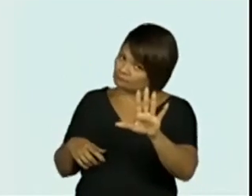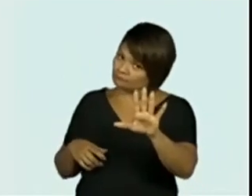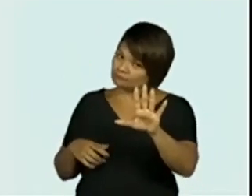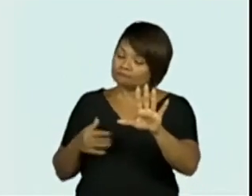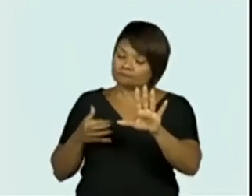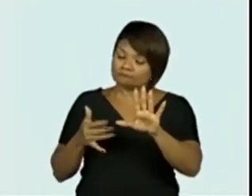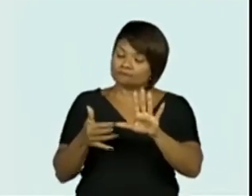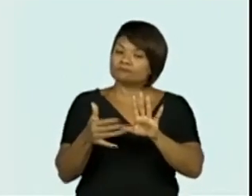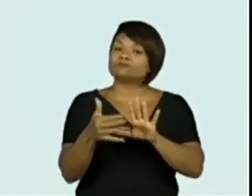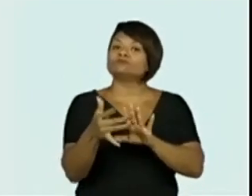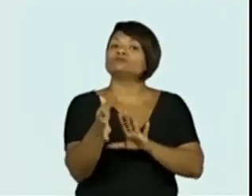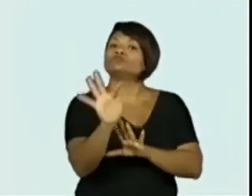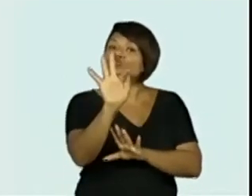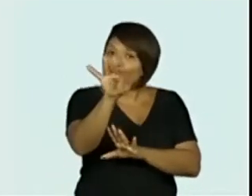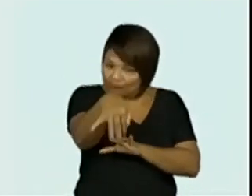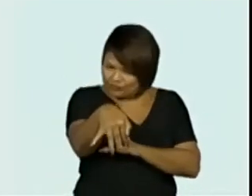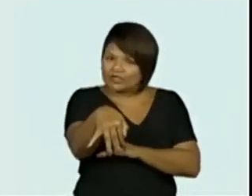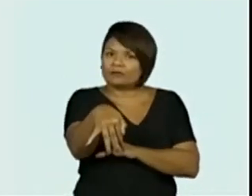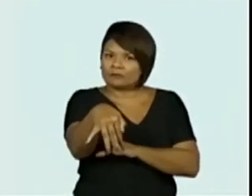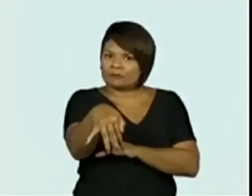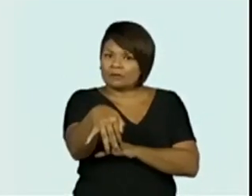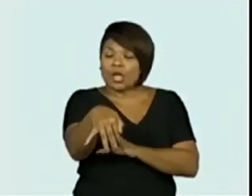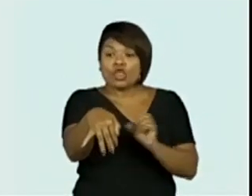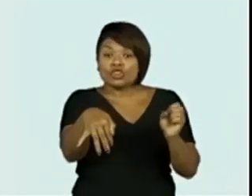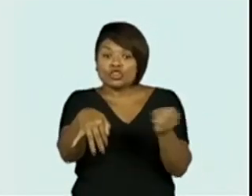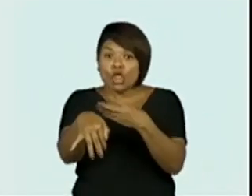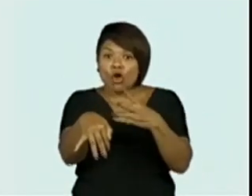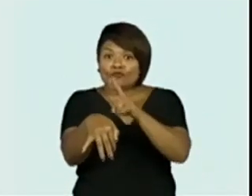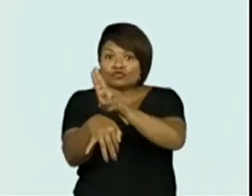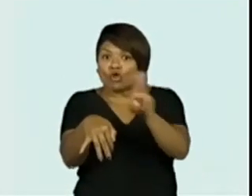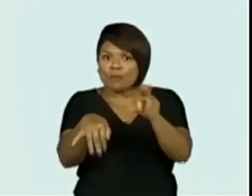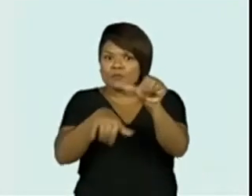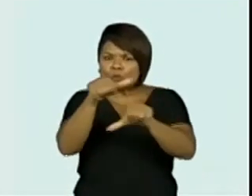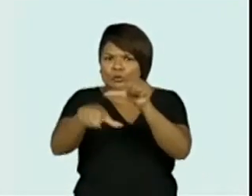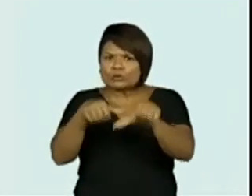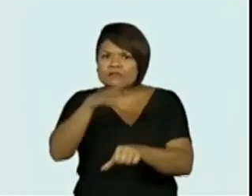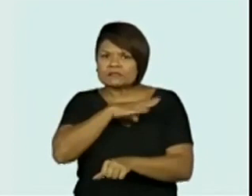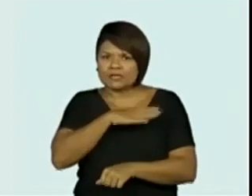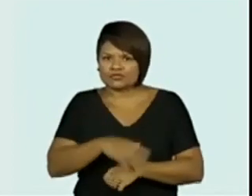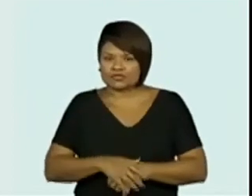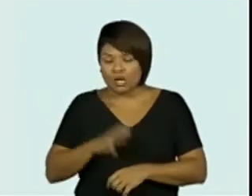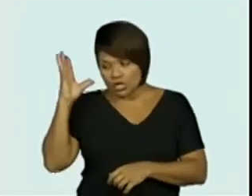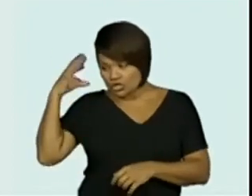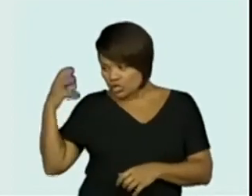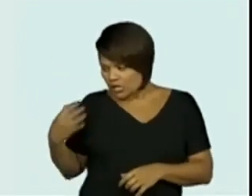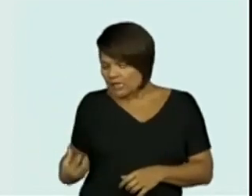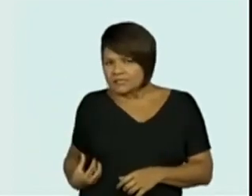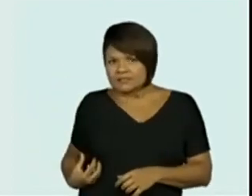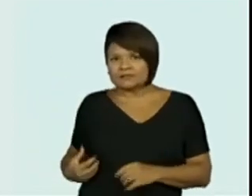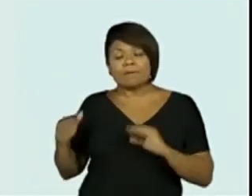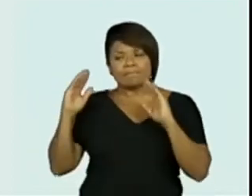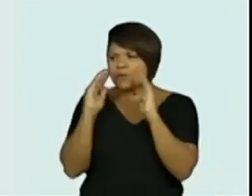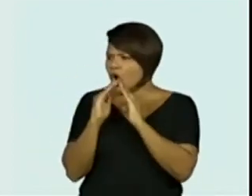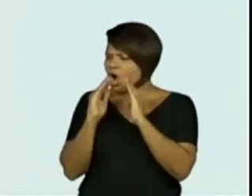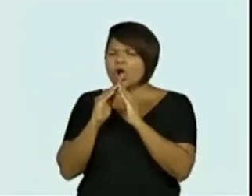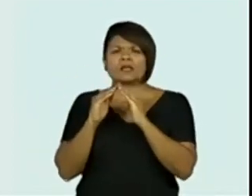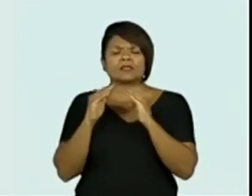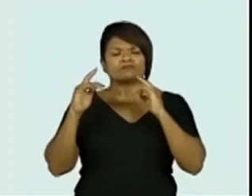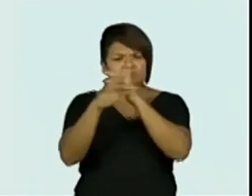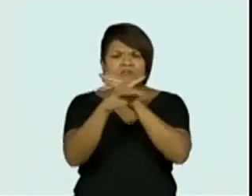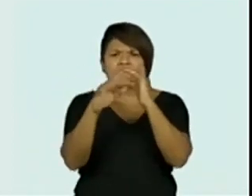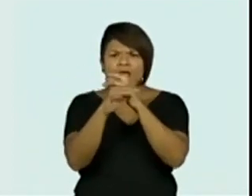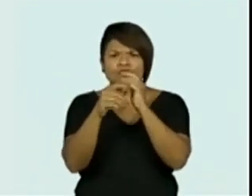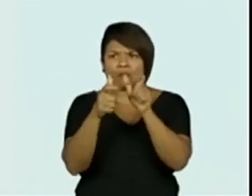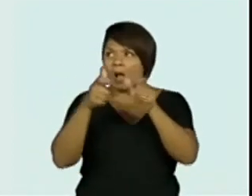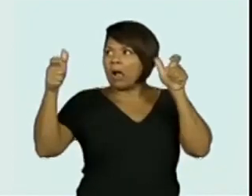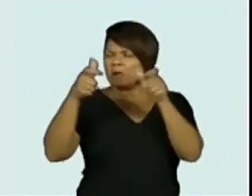novo nome para sua cidade. Doralice morava numa cidade igual a muitas outras. Nem grande, nem pequena,